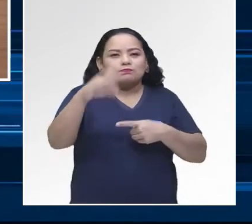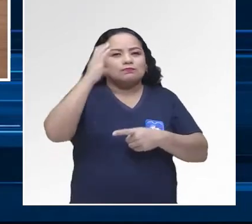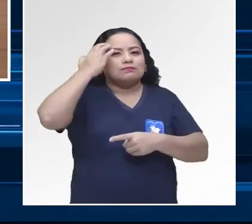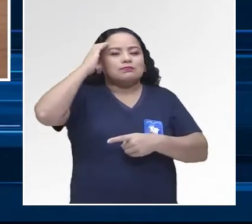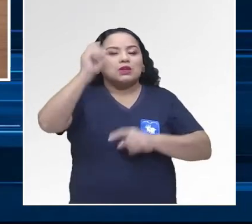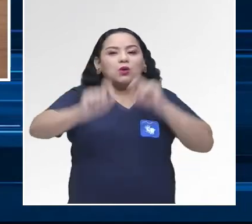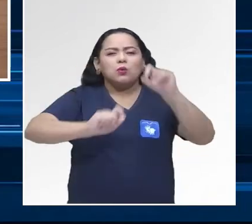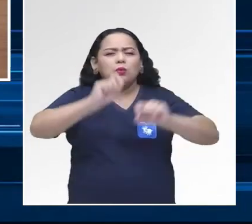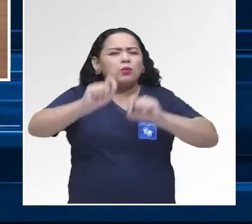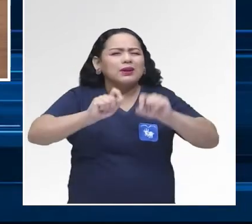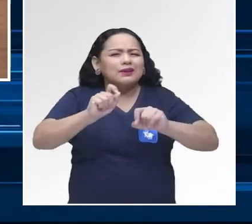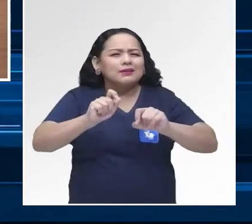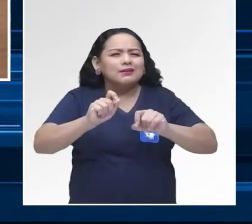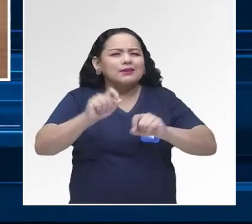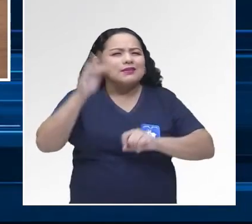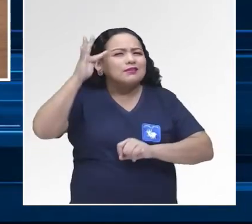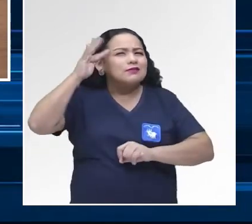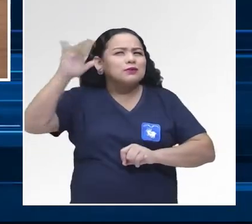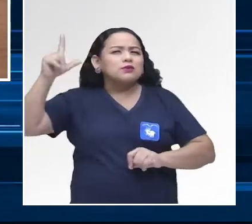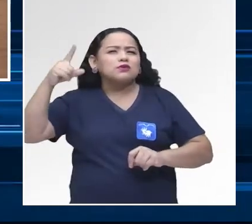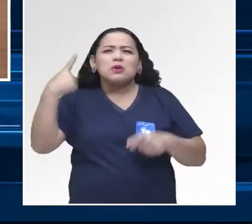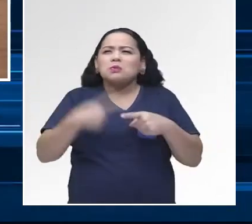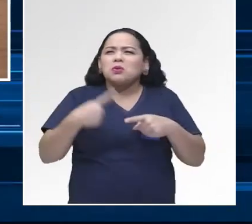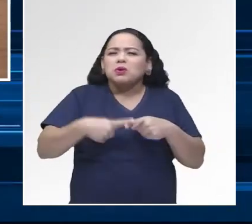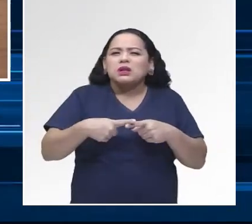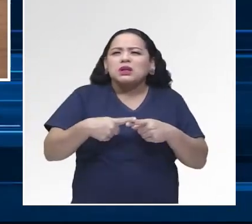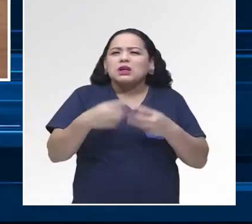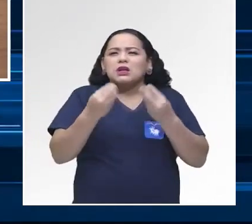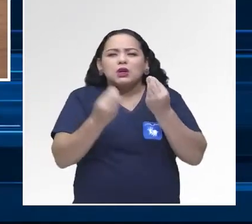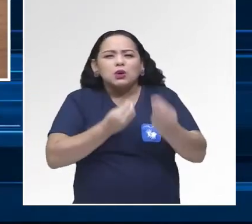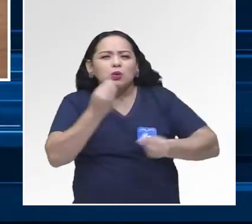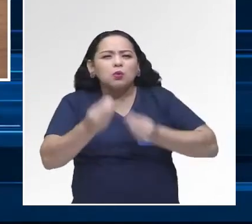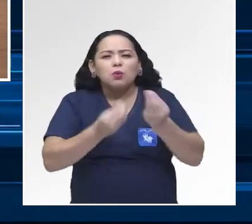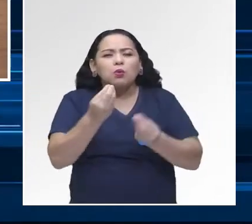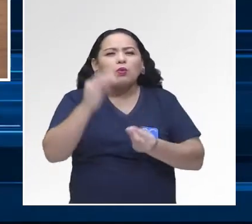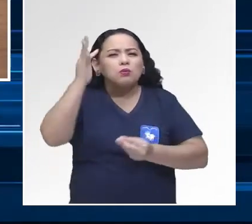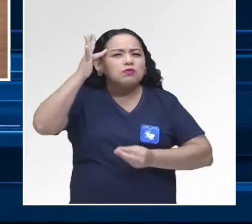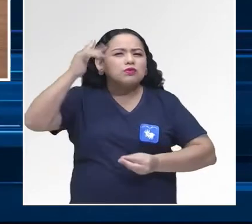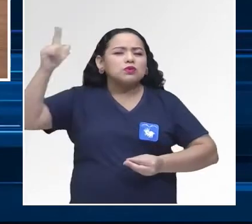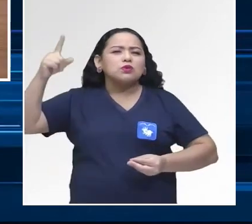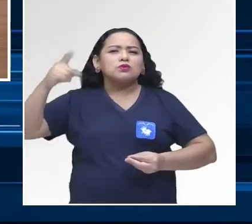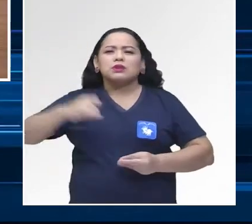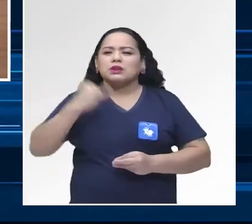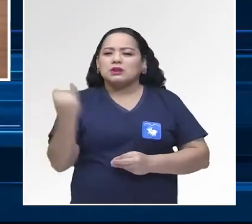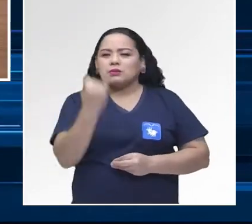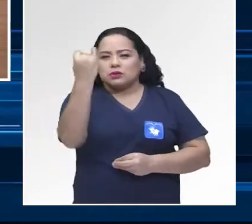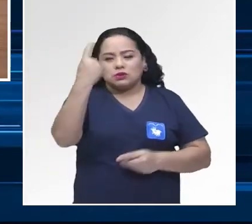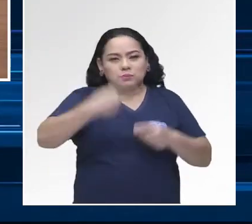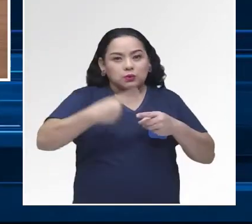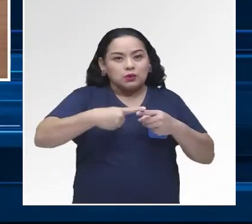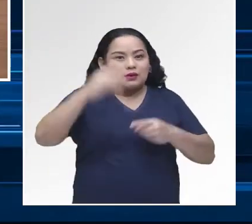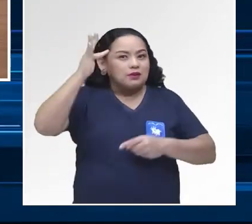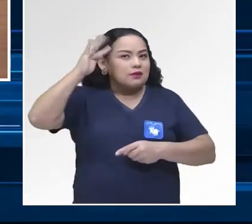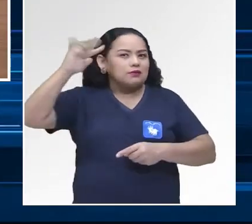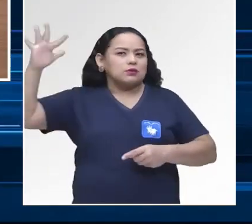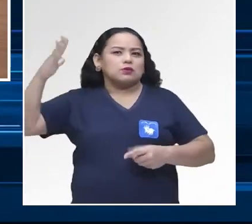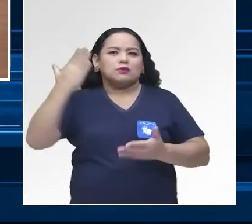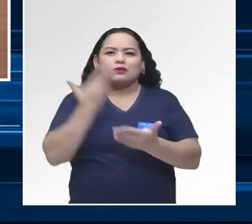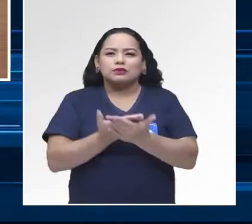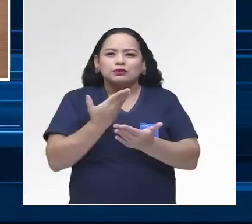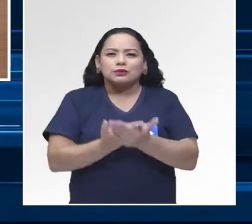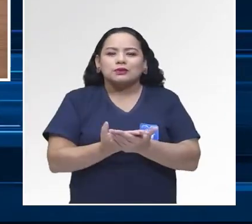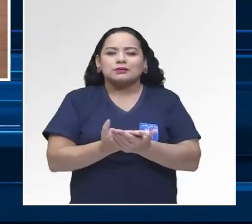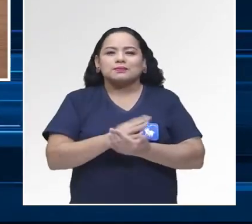o que é isso, o que é a filosofia, para que ela serve, qual a sua importância para o nosso estudo, tá bom?